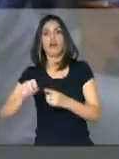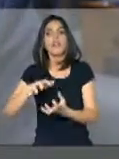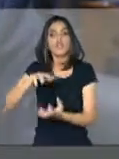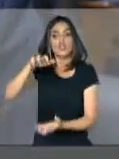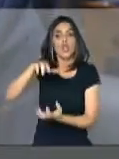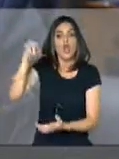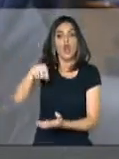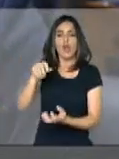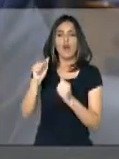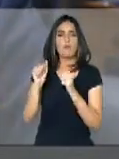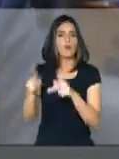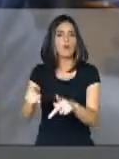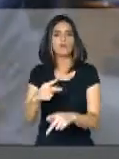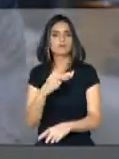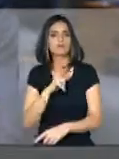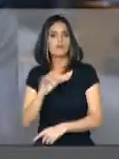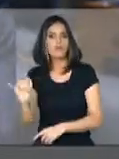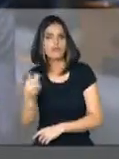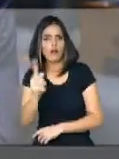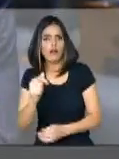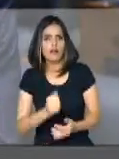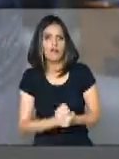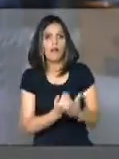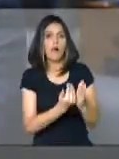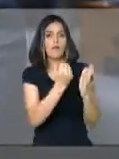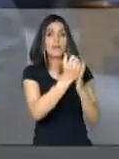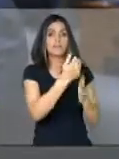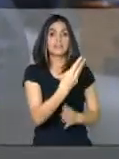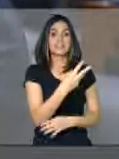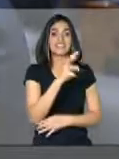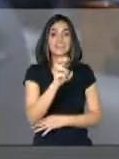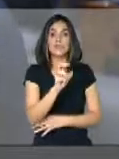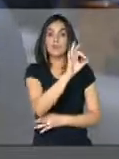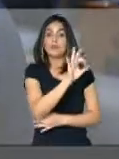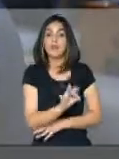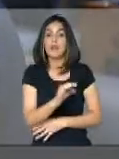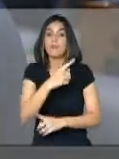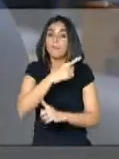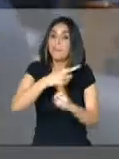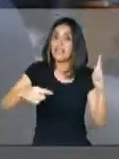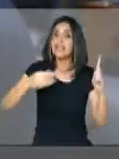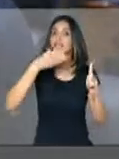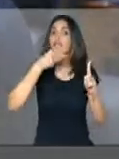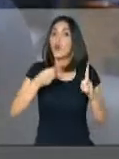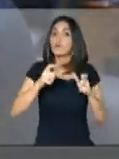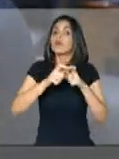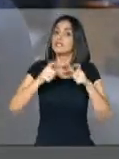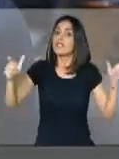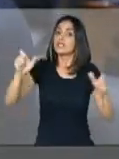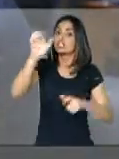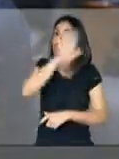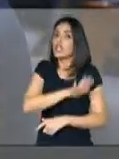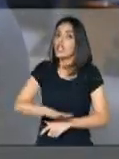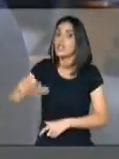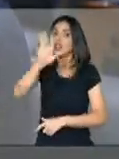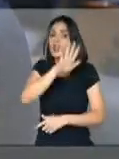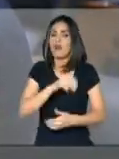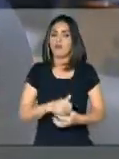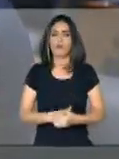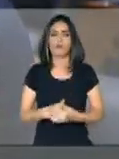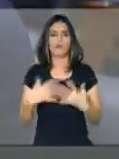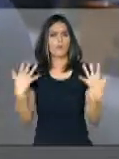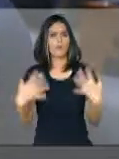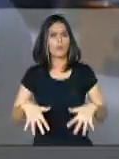vão mais se aposentar. É um aumento de 35%, metade dos homens, segundo o número oficial do próprio governo. É